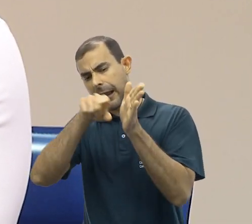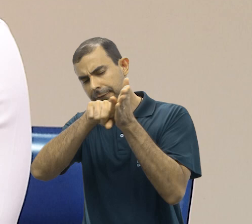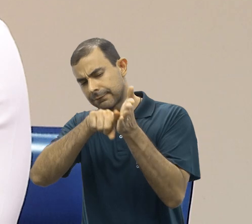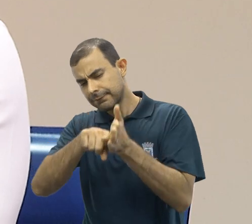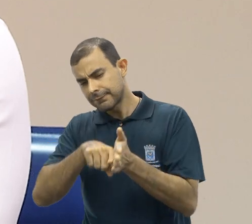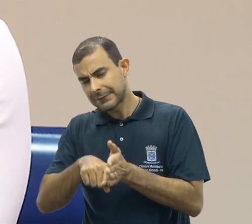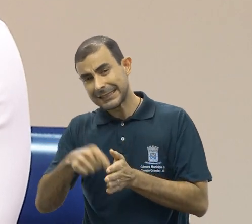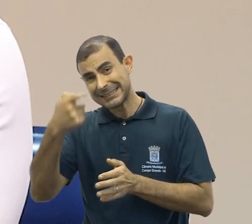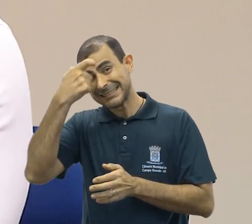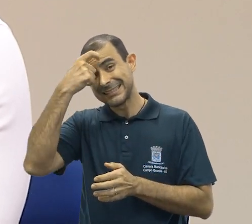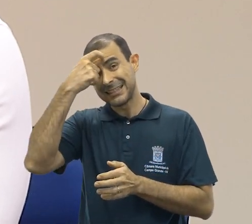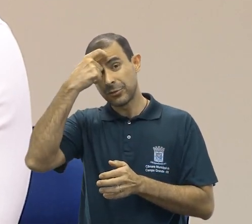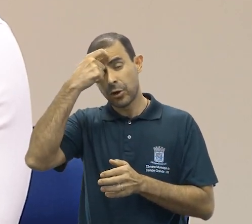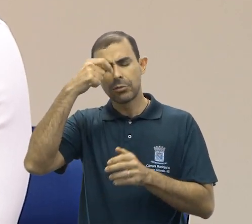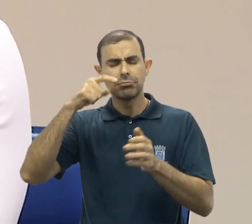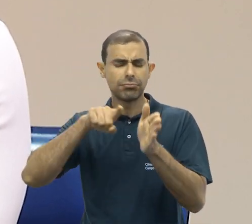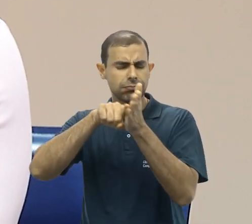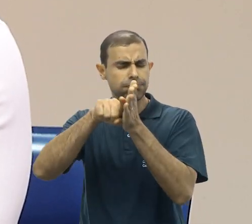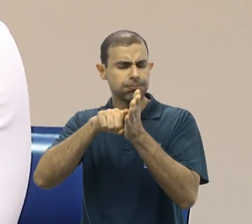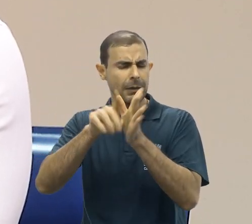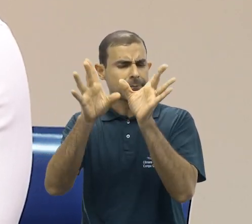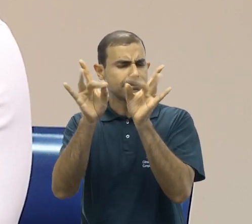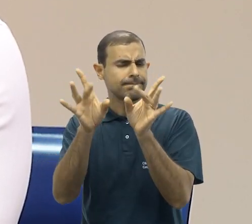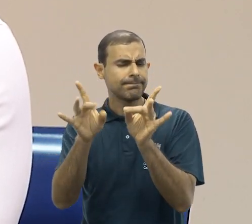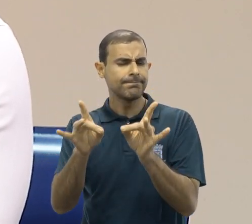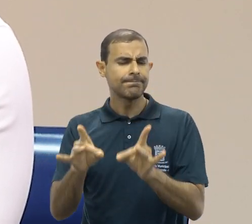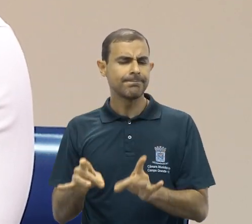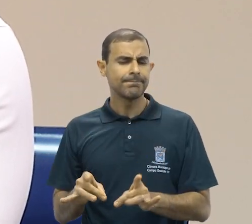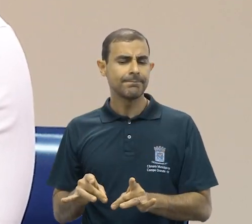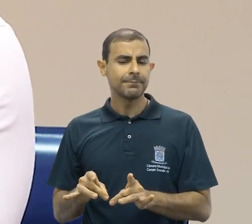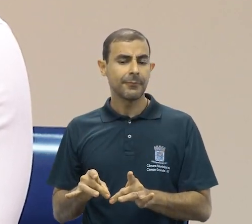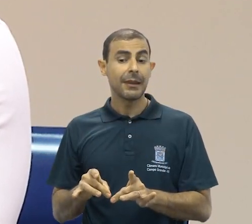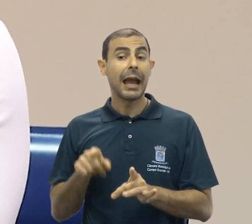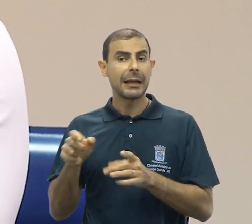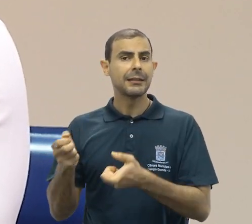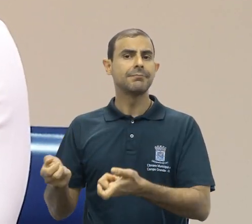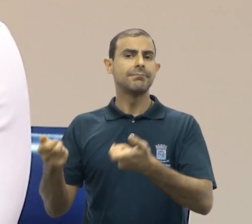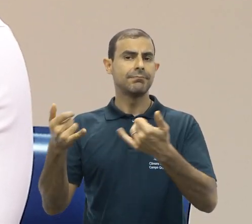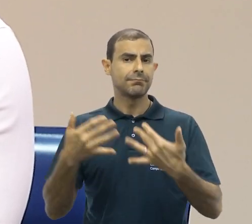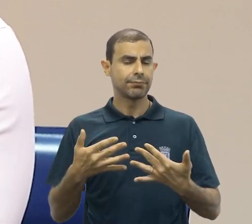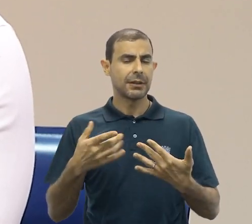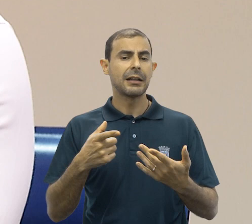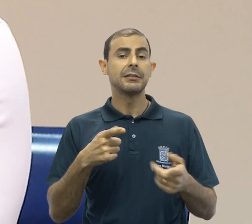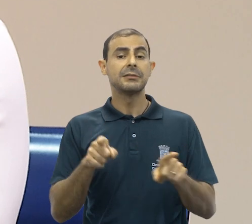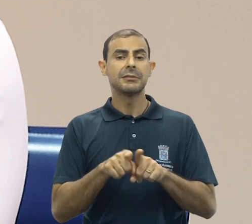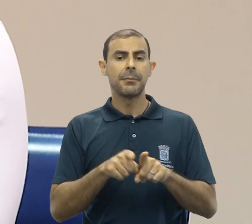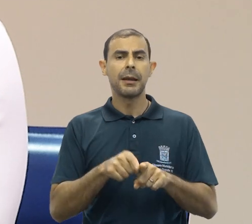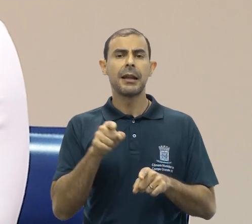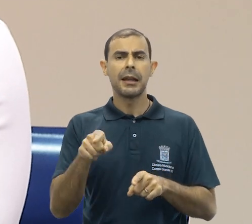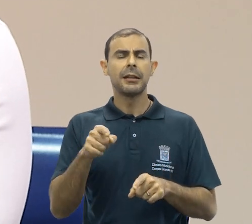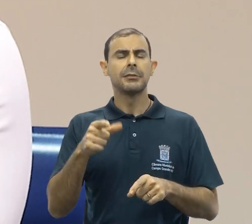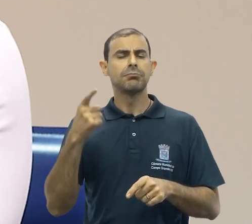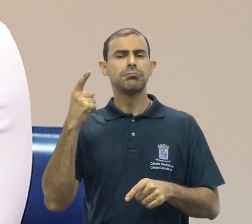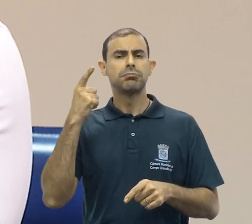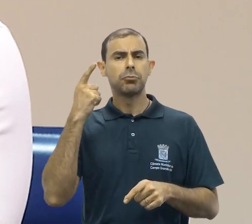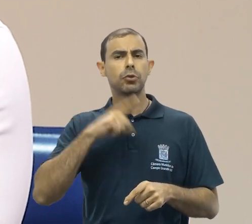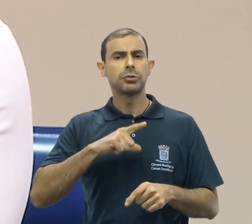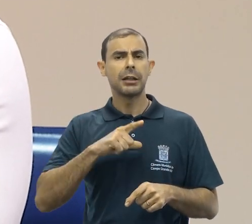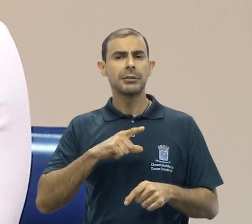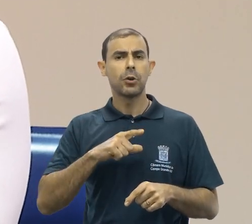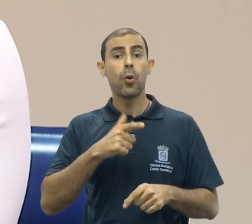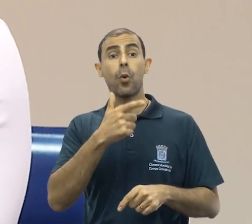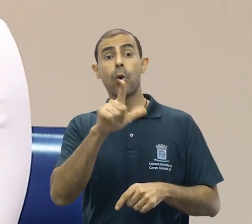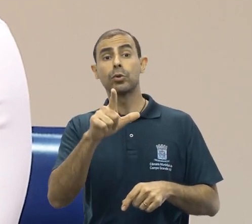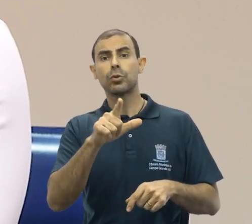um exame neurológico bem rigoroso. E aí, tendo o paciente refratário, não tendo contraindicações,